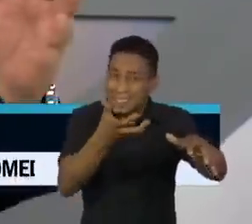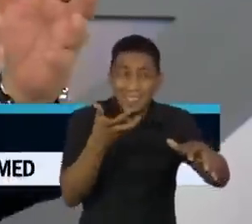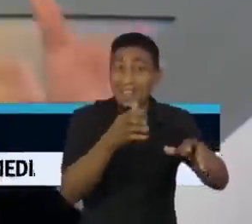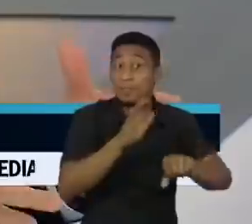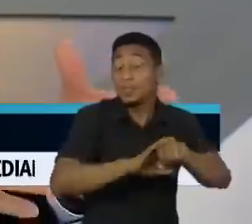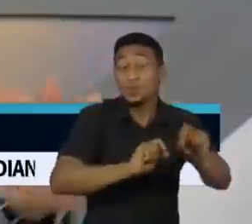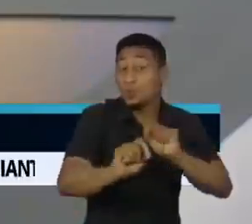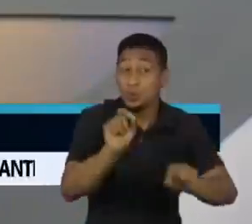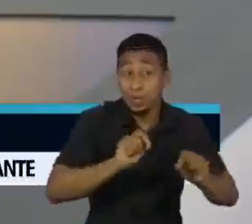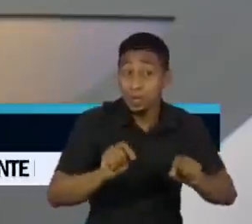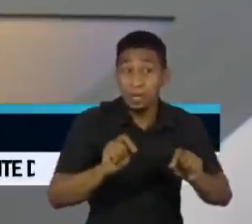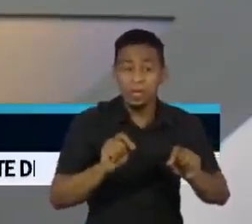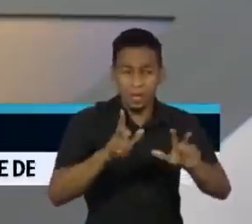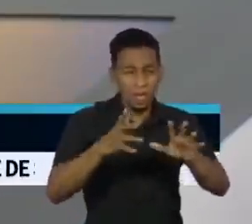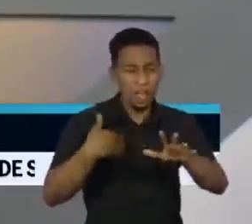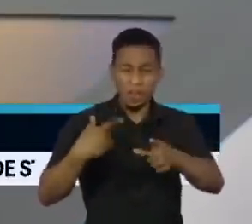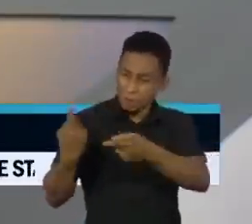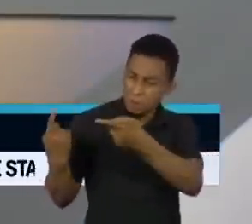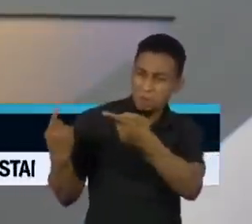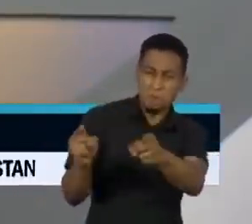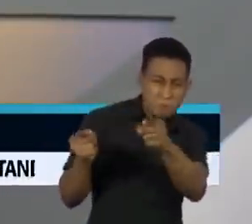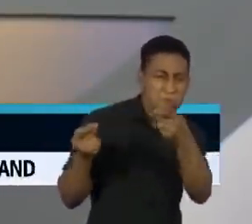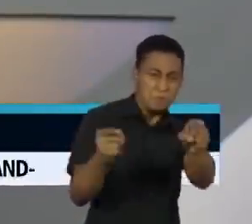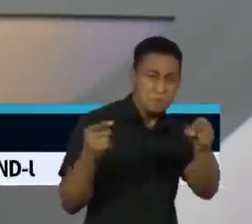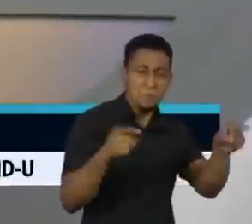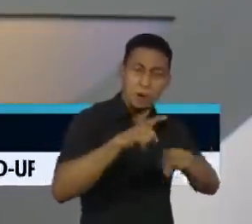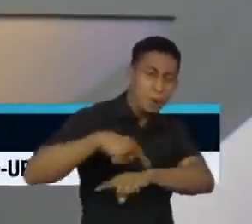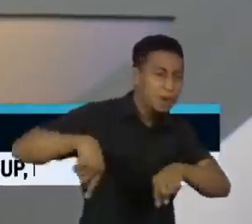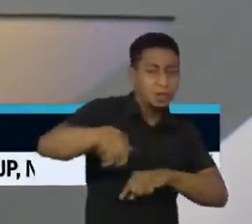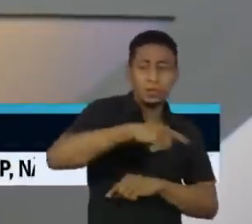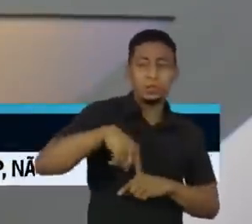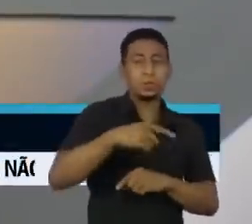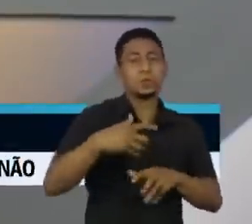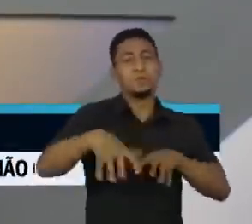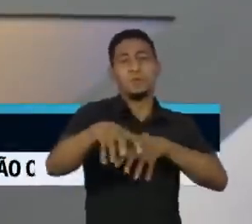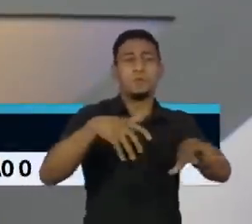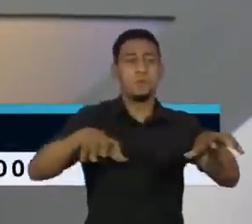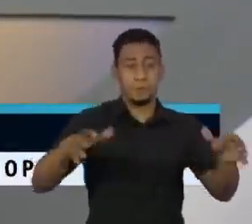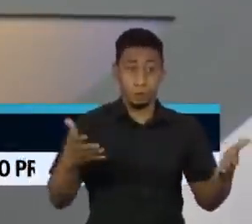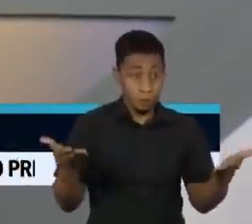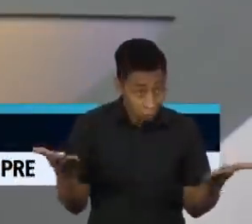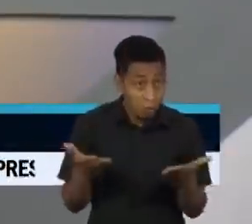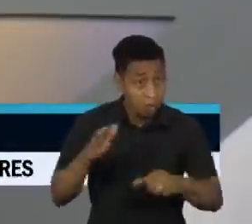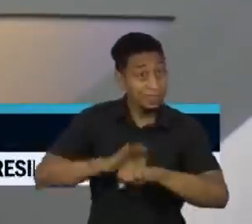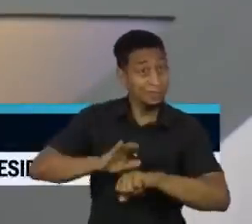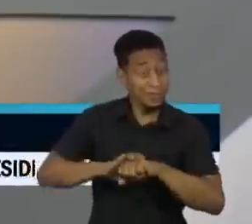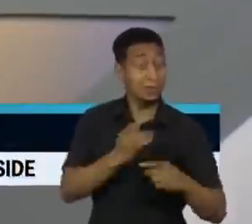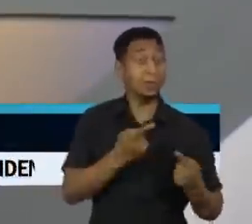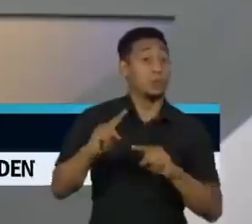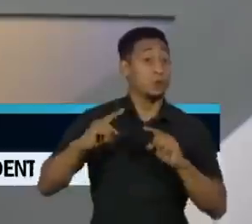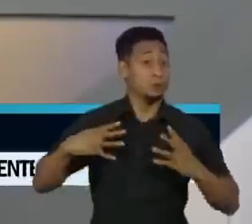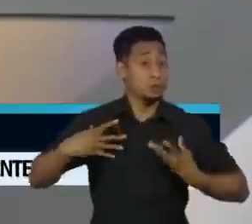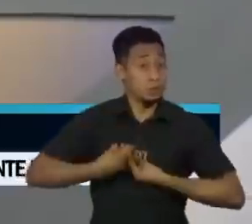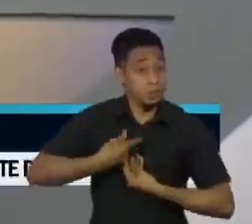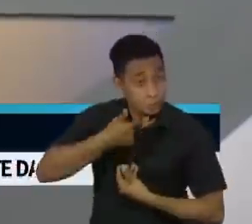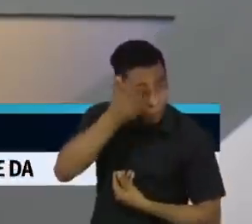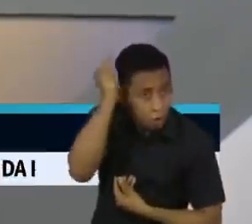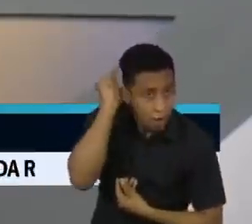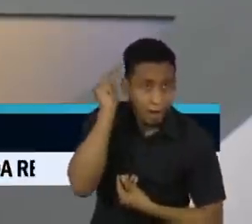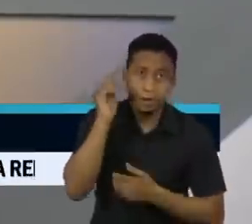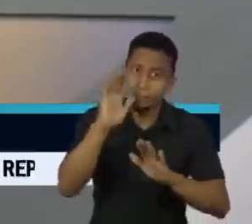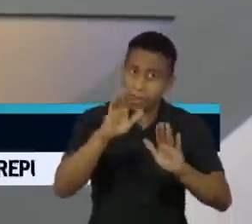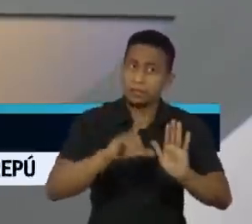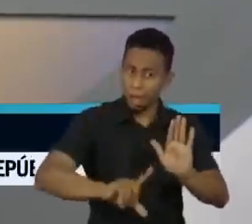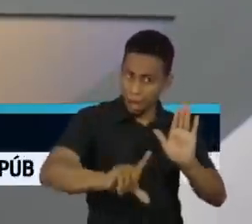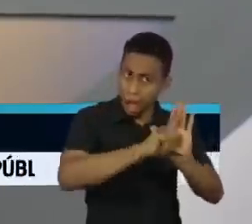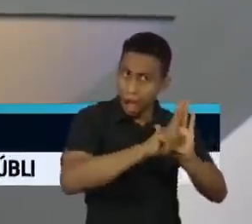o quê? Constranger. Hoje, o que ele fez com o ministro Alexandre de Moraes é não só o Código Penal, a Lei